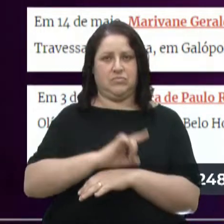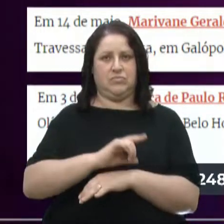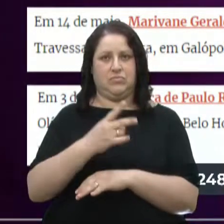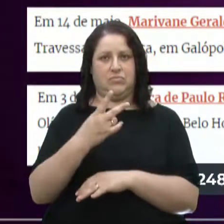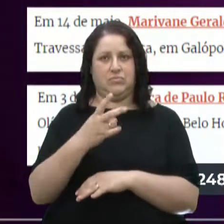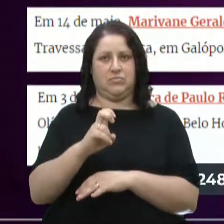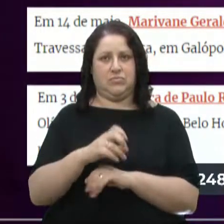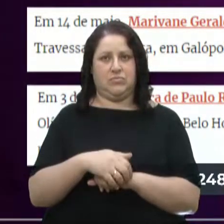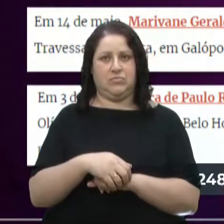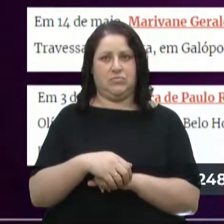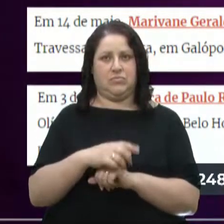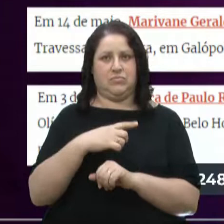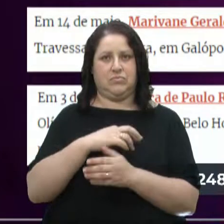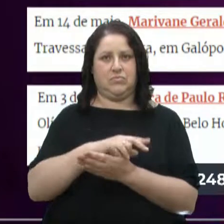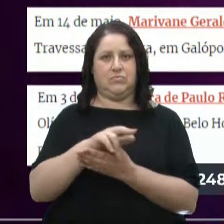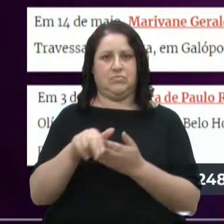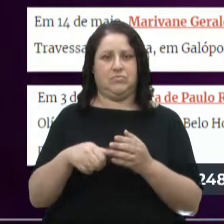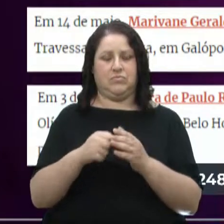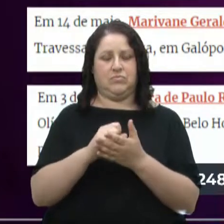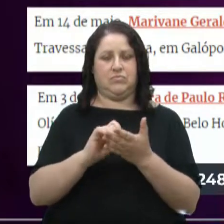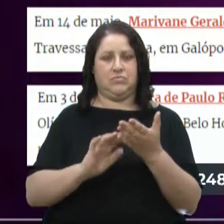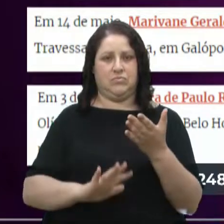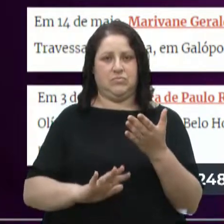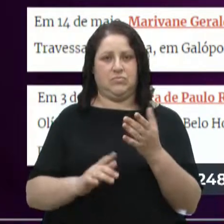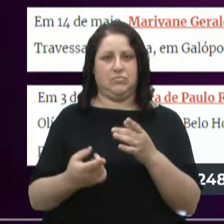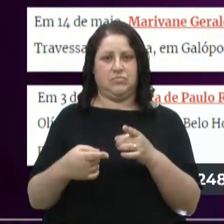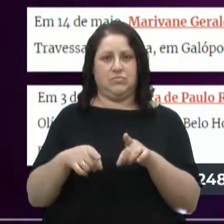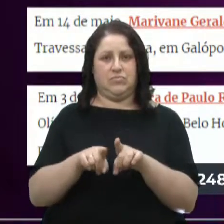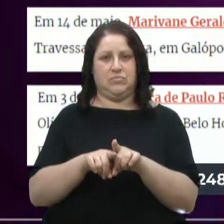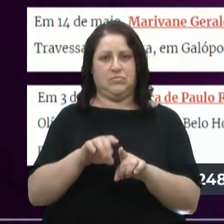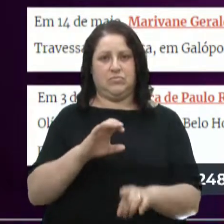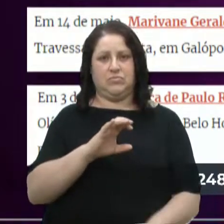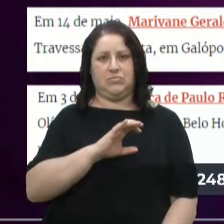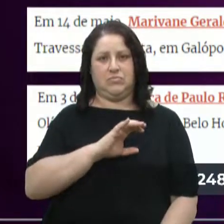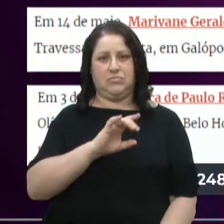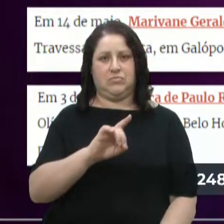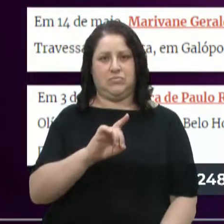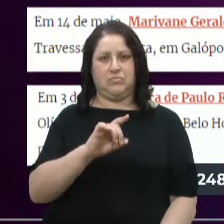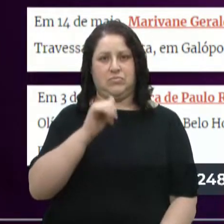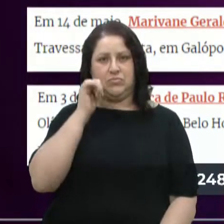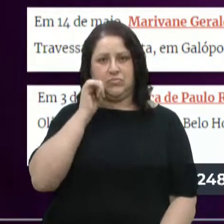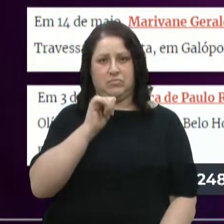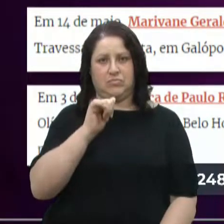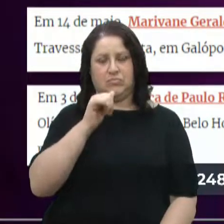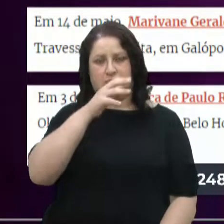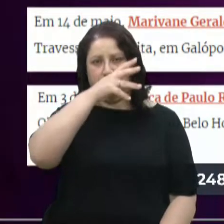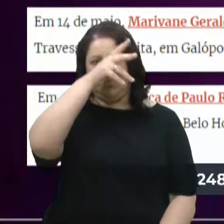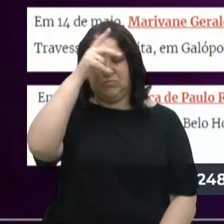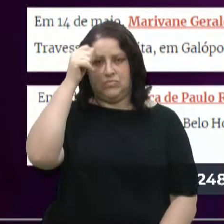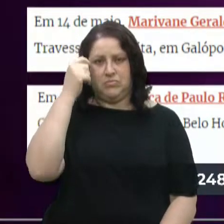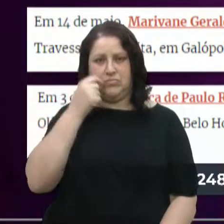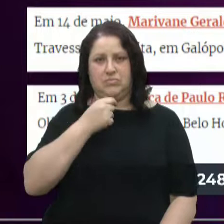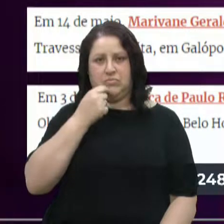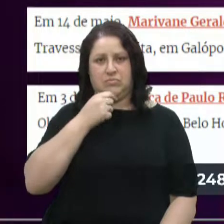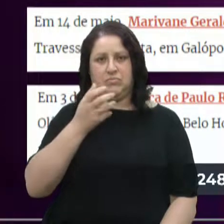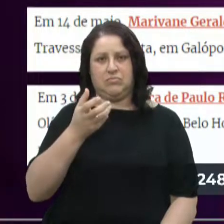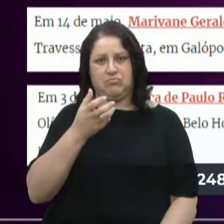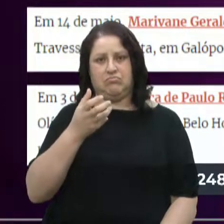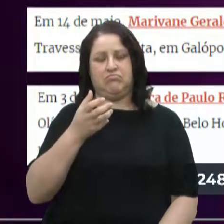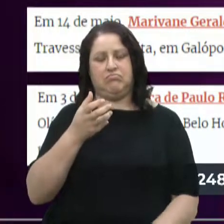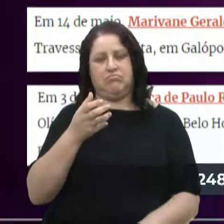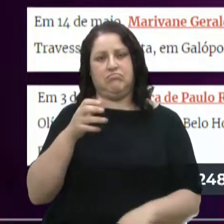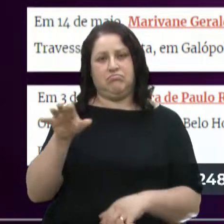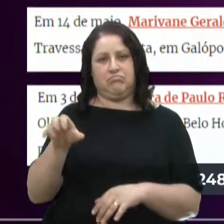atividades em parceria com a Coordenadoria da Mulher, da Prefeitura Municipal de Caxias do Sul, mas eu quero me ater a alguns